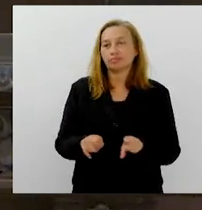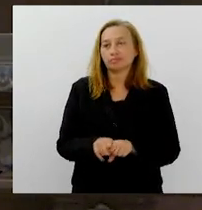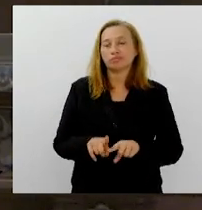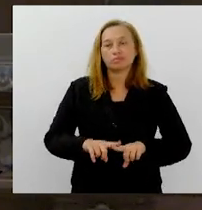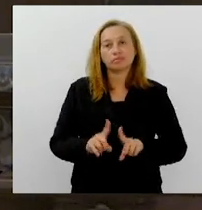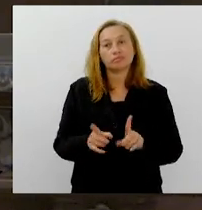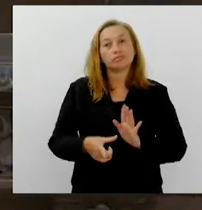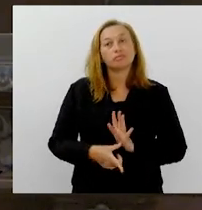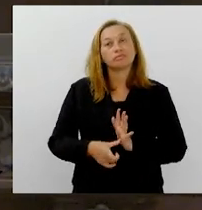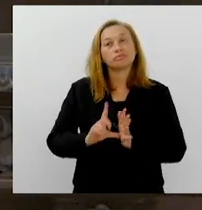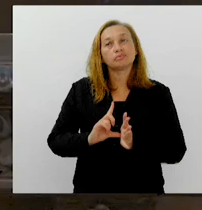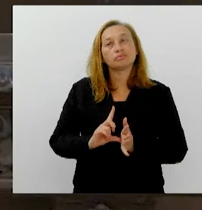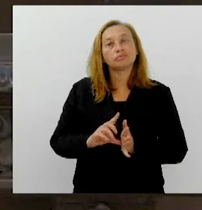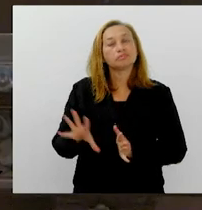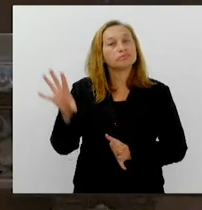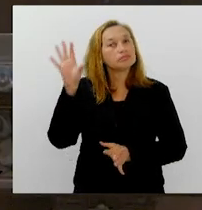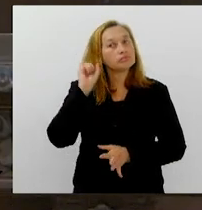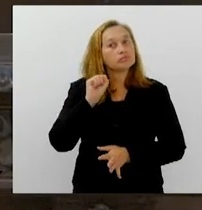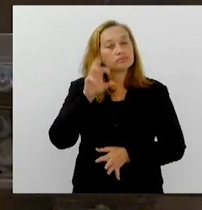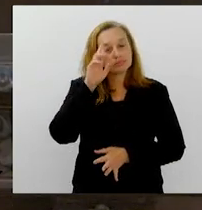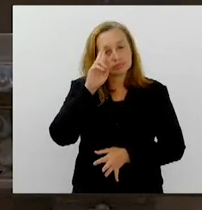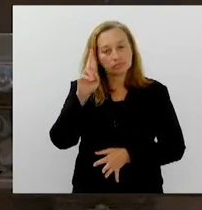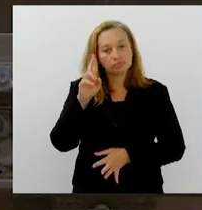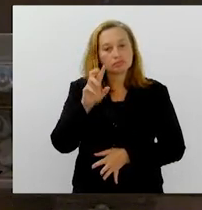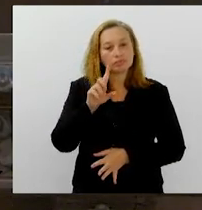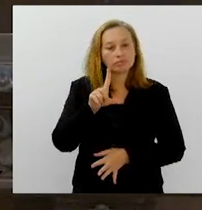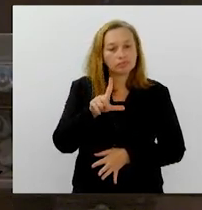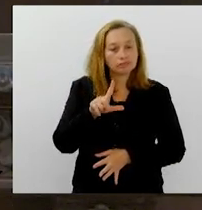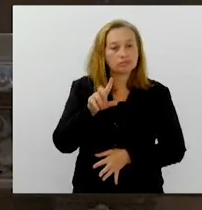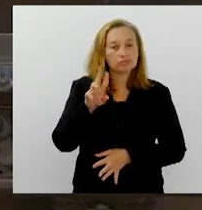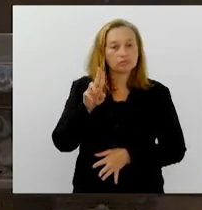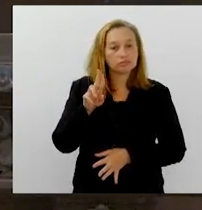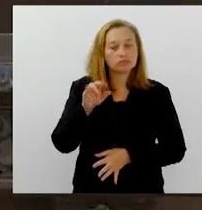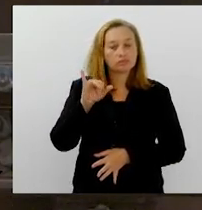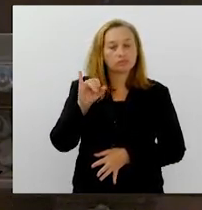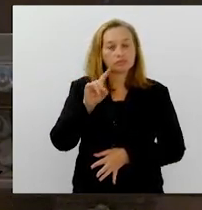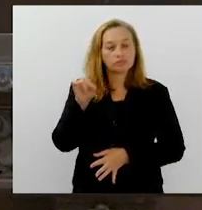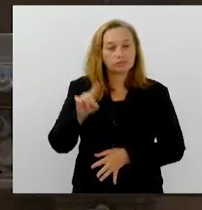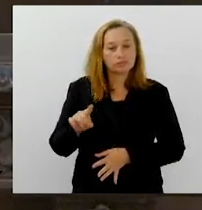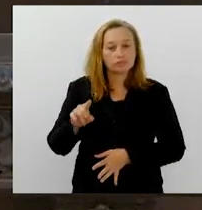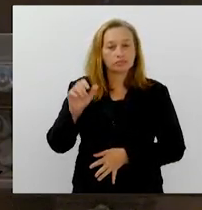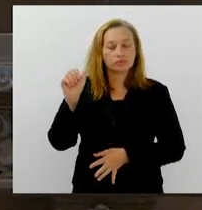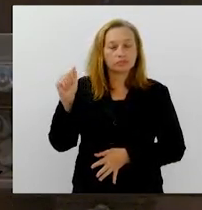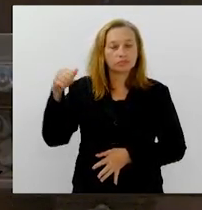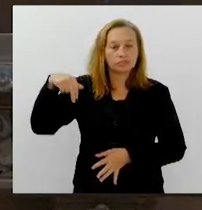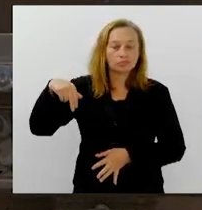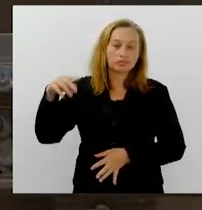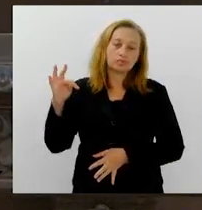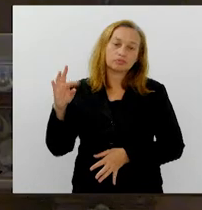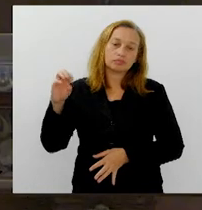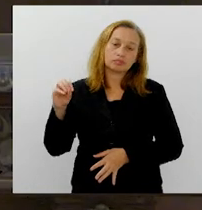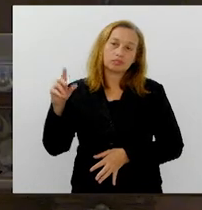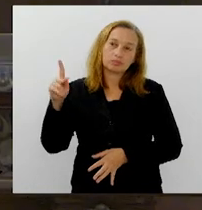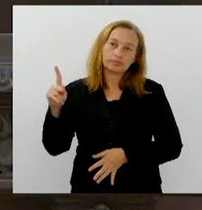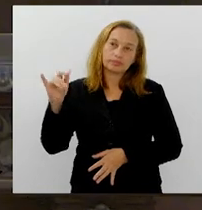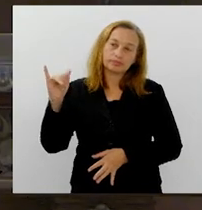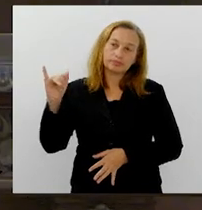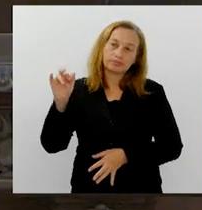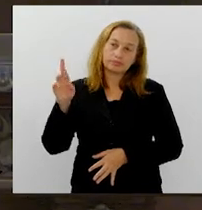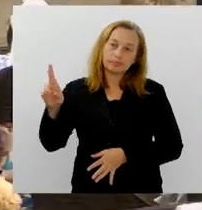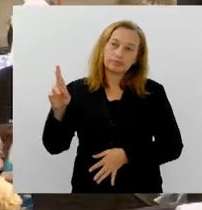antes de ouvir o senhor Luiz Antônio Pilar, que irá representar todos os agraciados na noite de hoje.